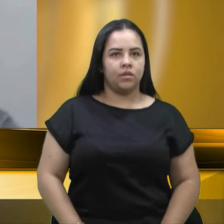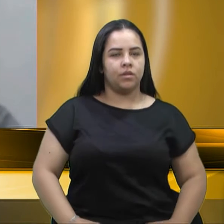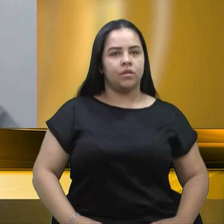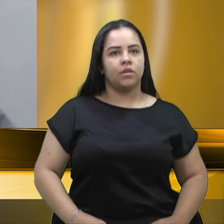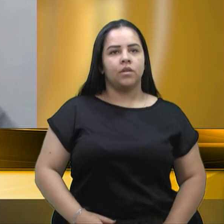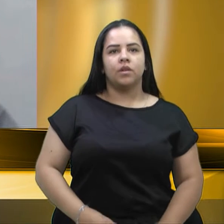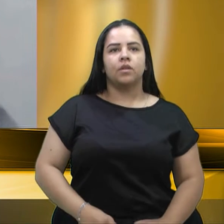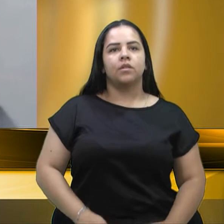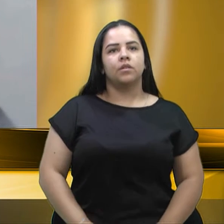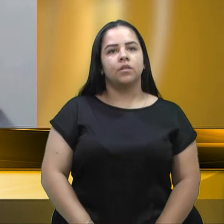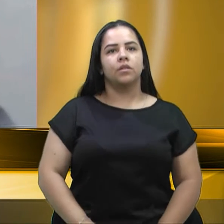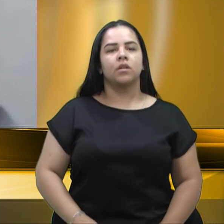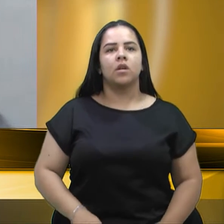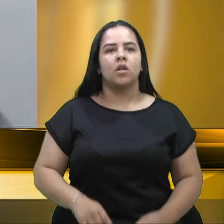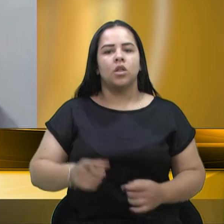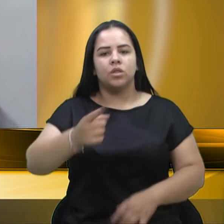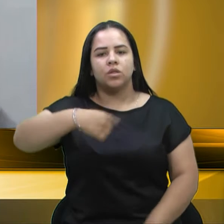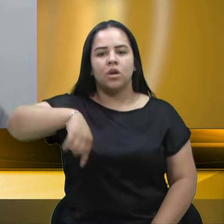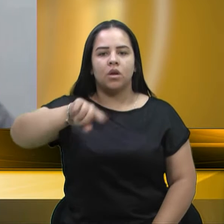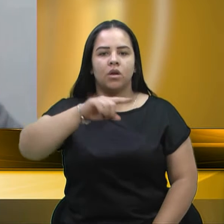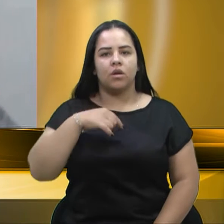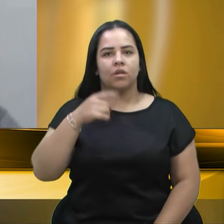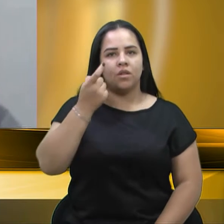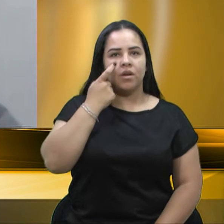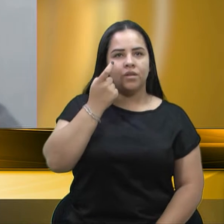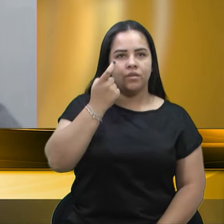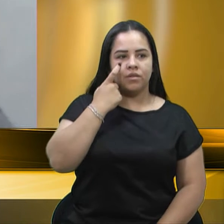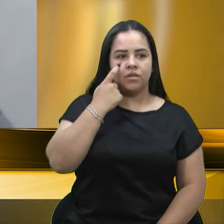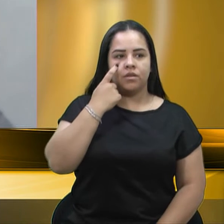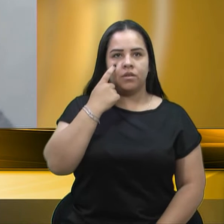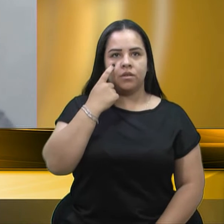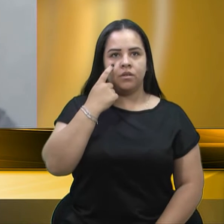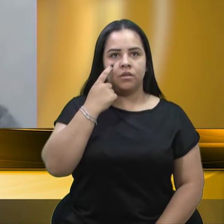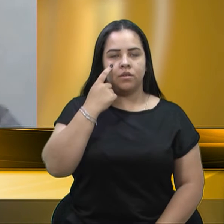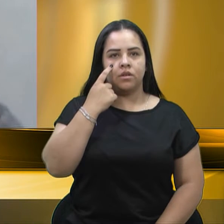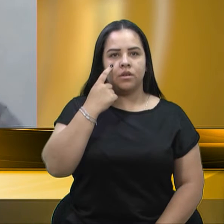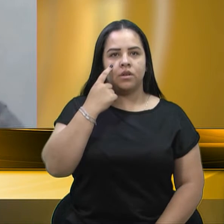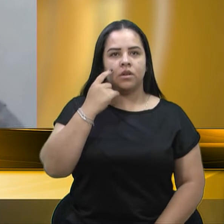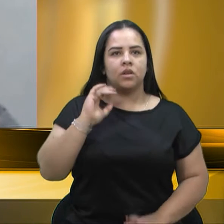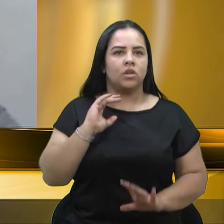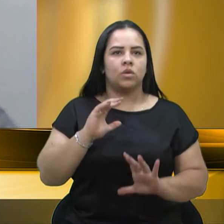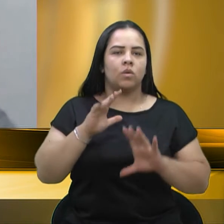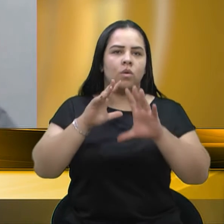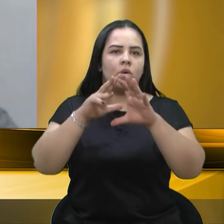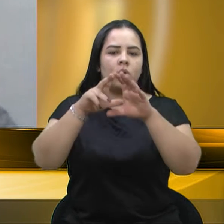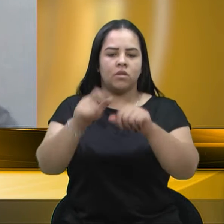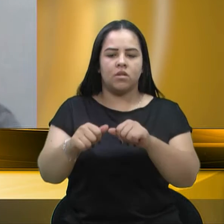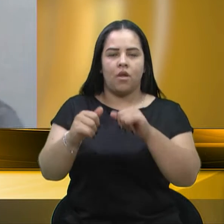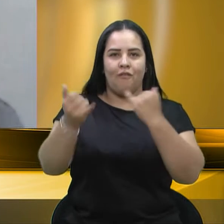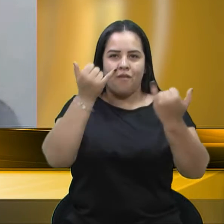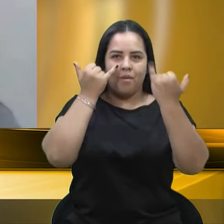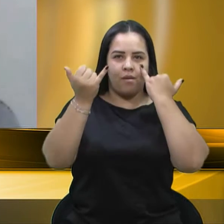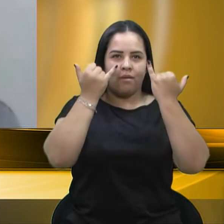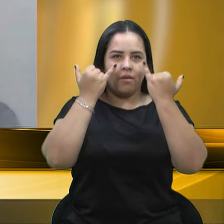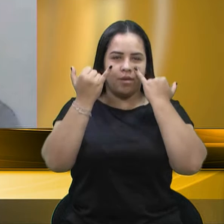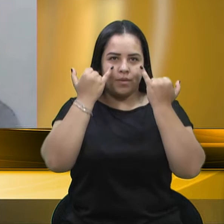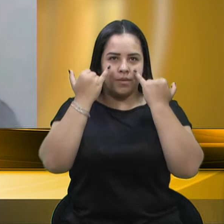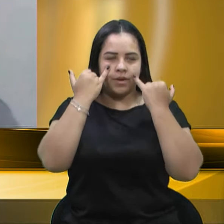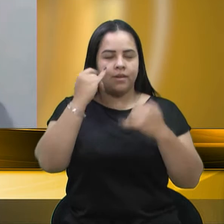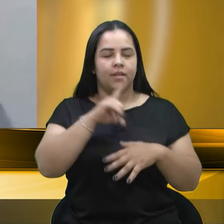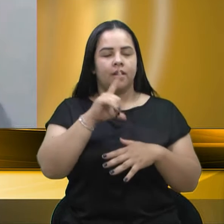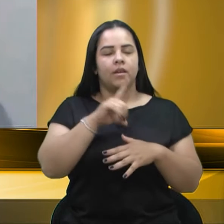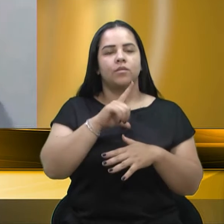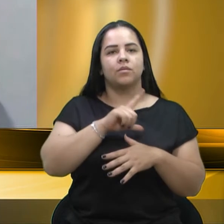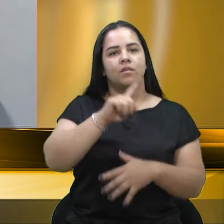diversas matérias durante a semana, uma matéria bem extensa e bem interessante, produzida pela Zero Hora em